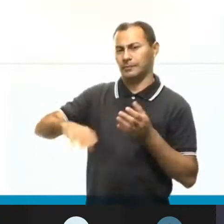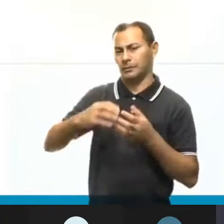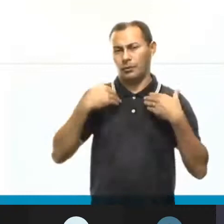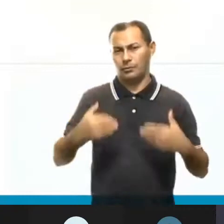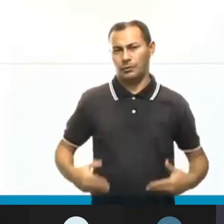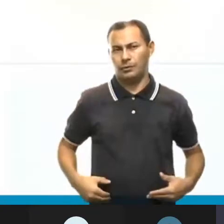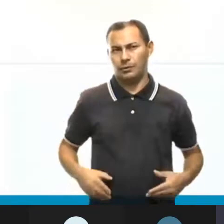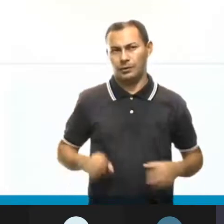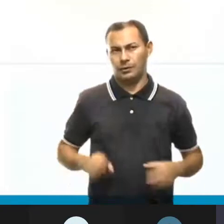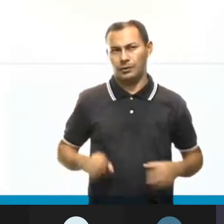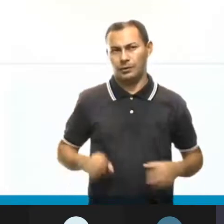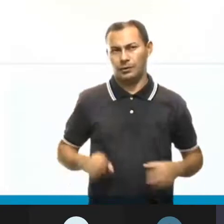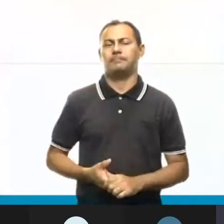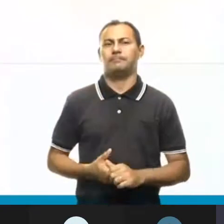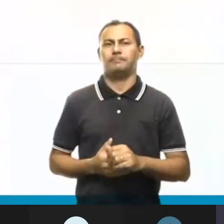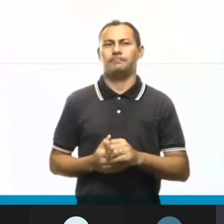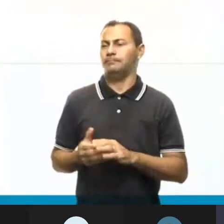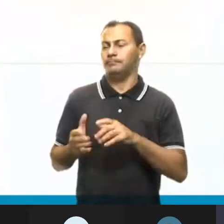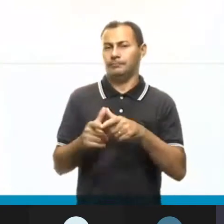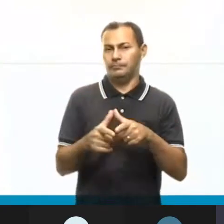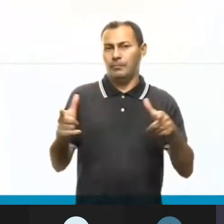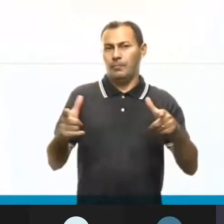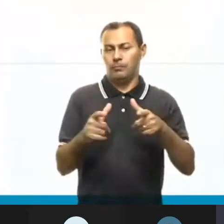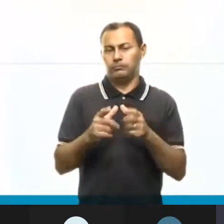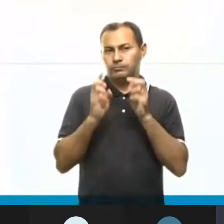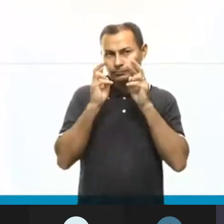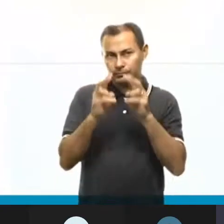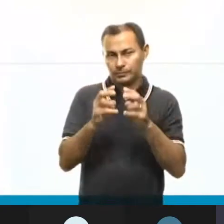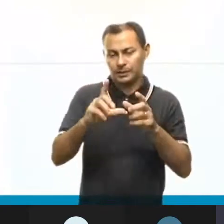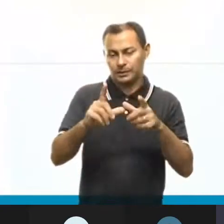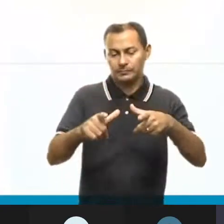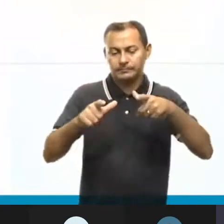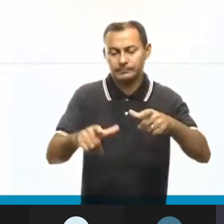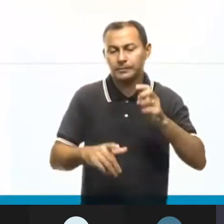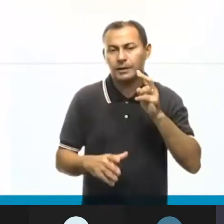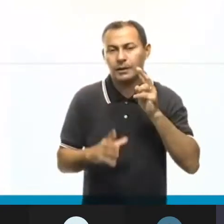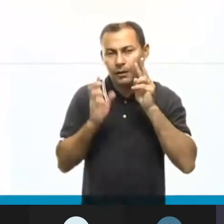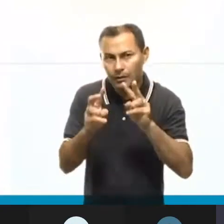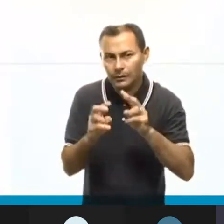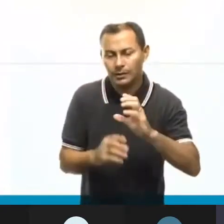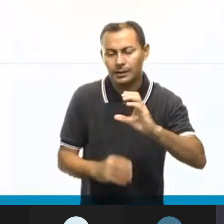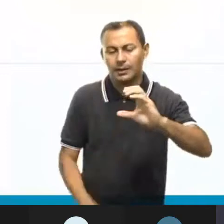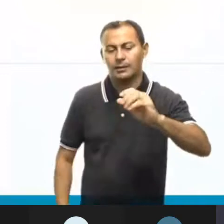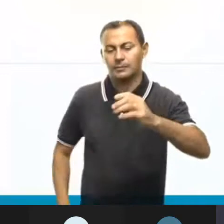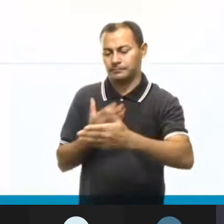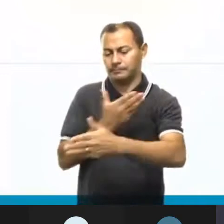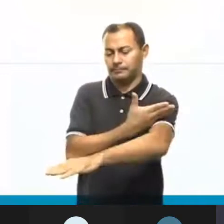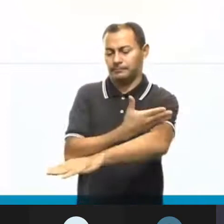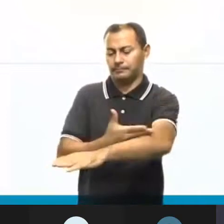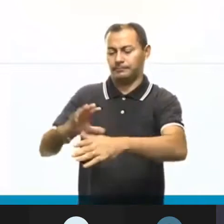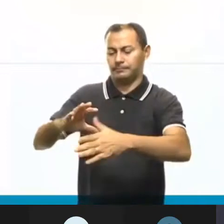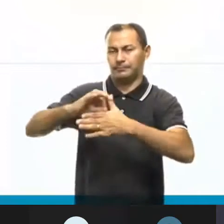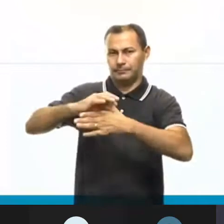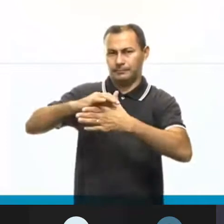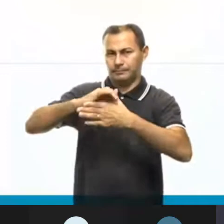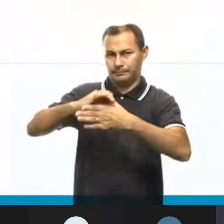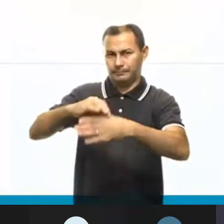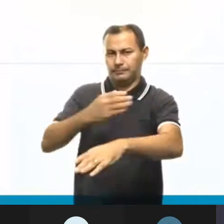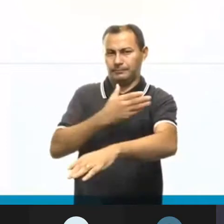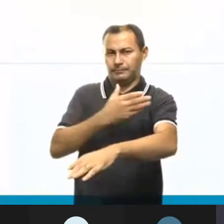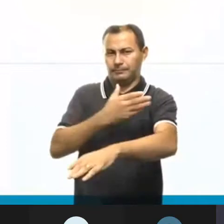do organismo, ok? E aqui, nesse maior aumento, correndo aí a lâmina, né, vamos chegar ali na cartilagem hialina e vamos observar,